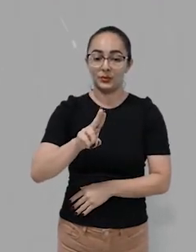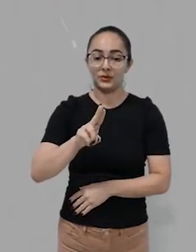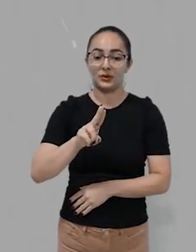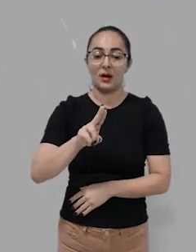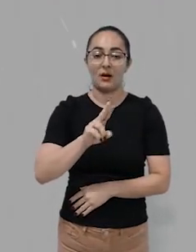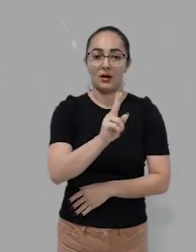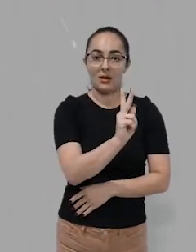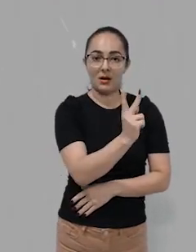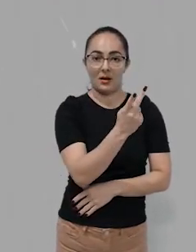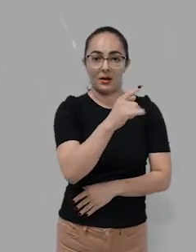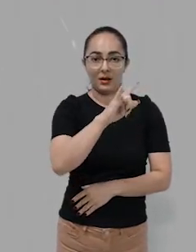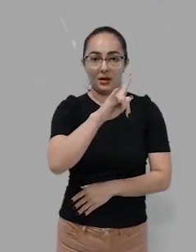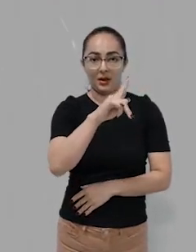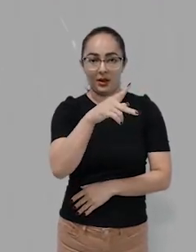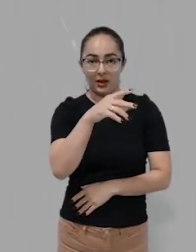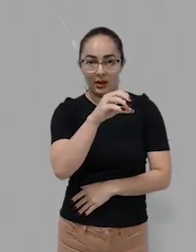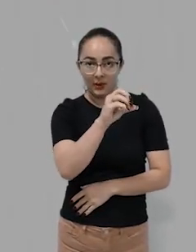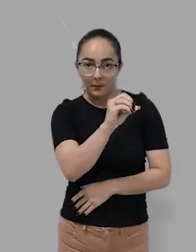elemento e vou terminar